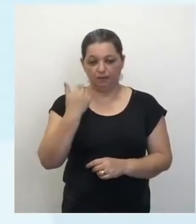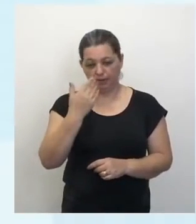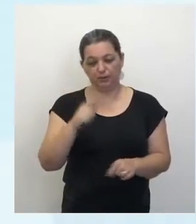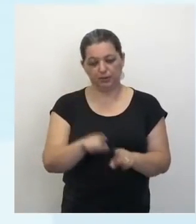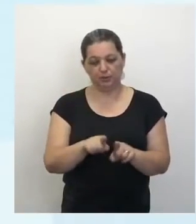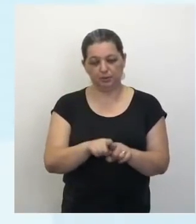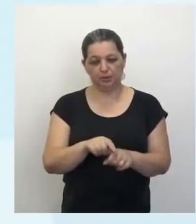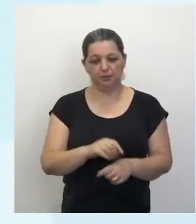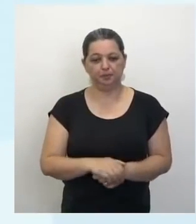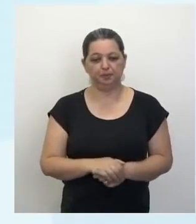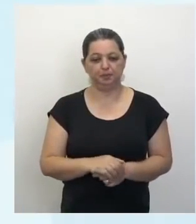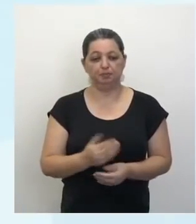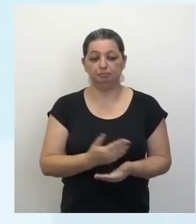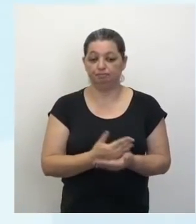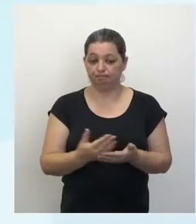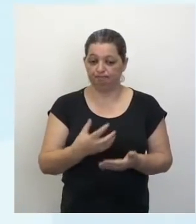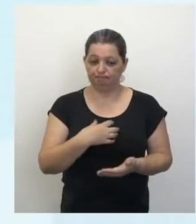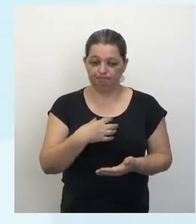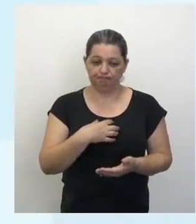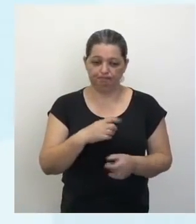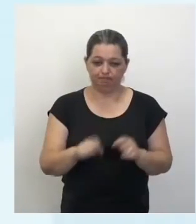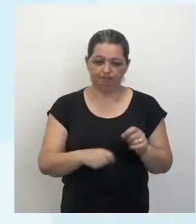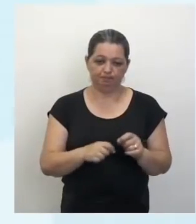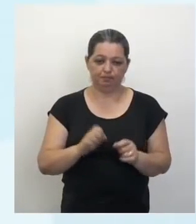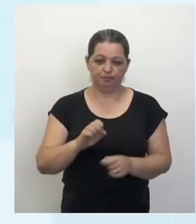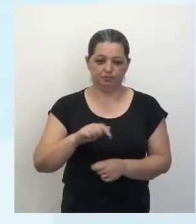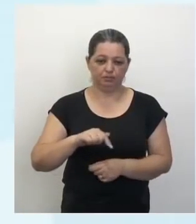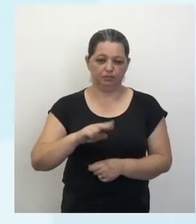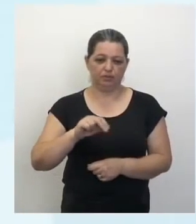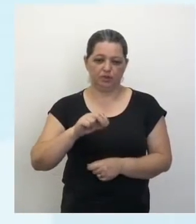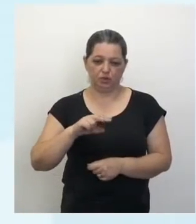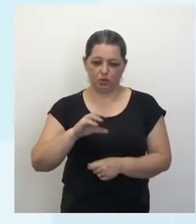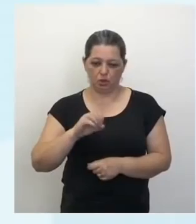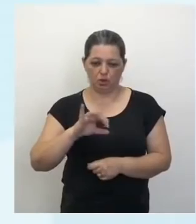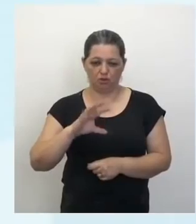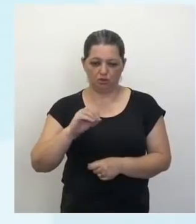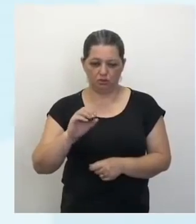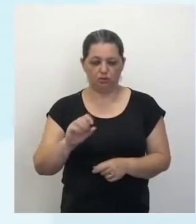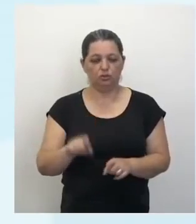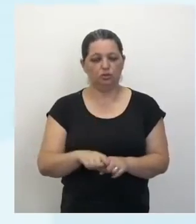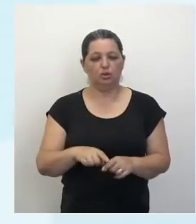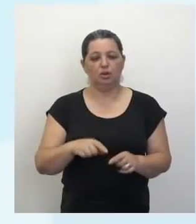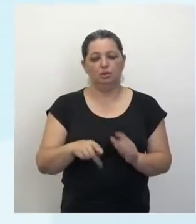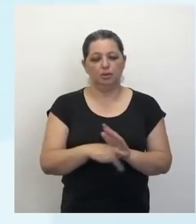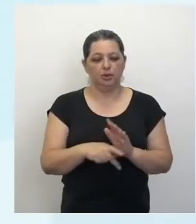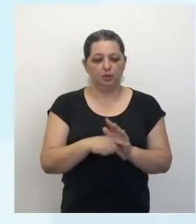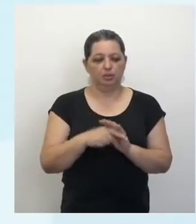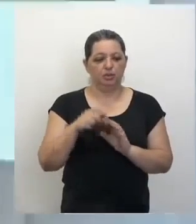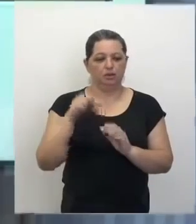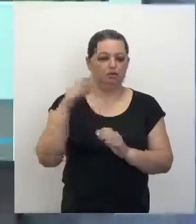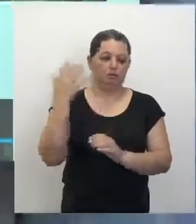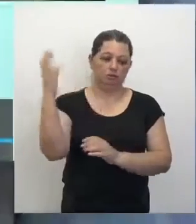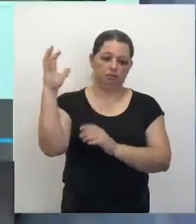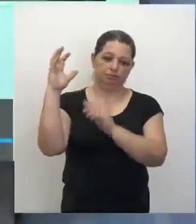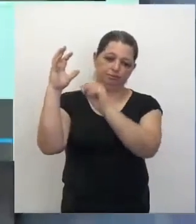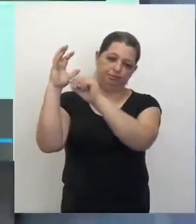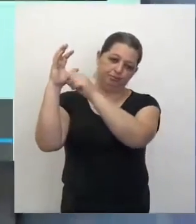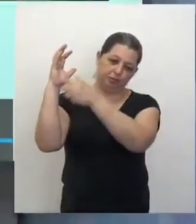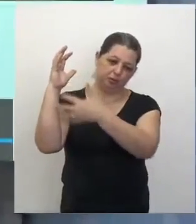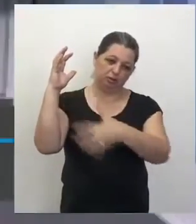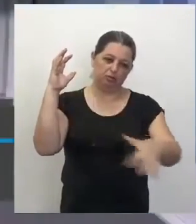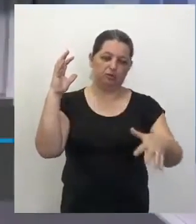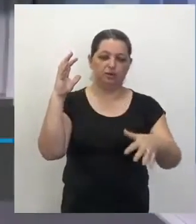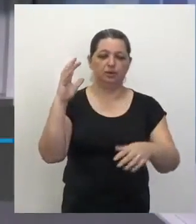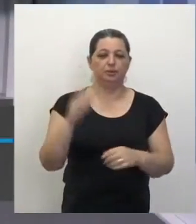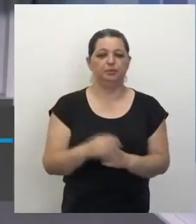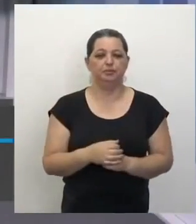E da mesma forma, os equinócios de primavera e outono. Prof, é bem isso que